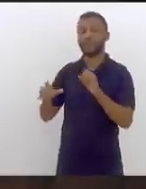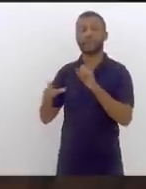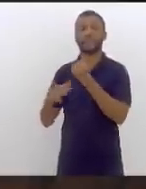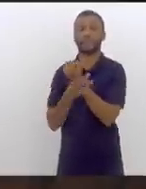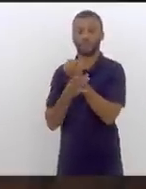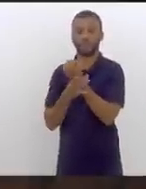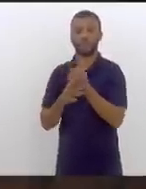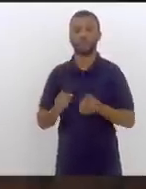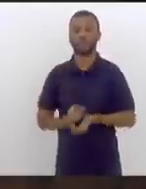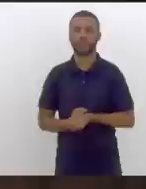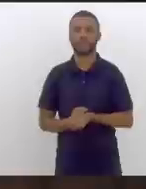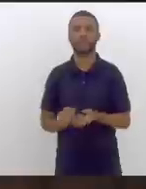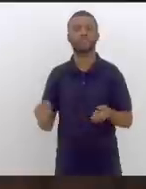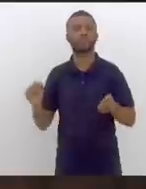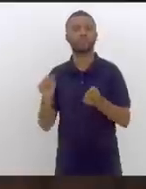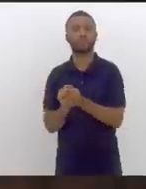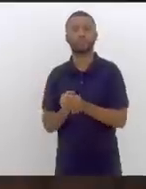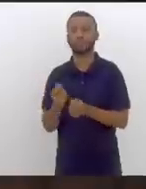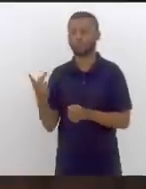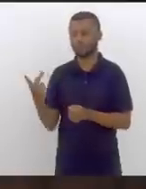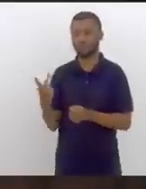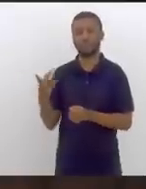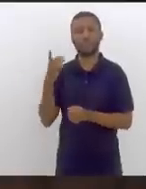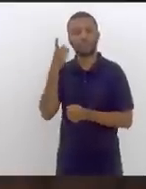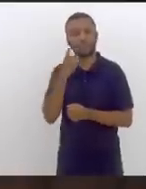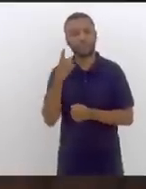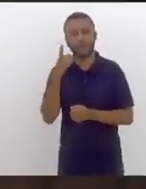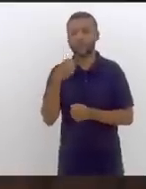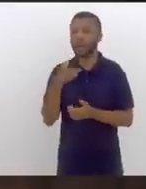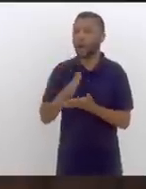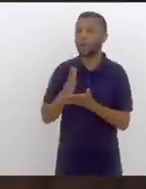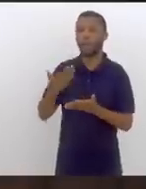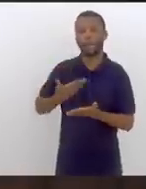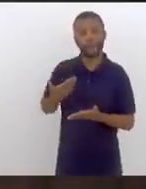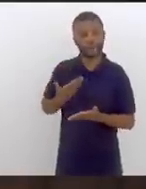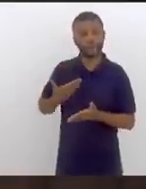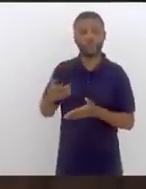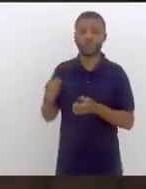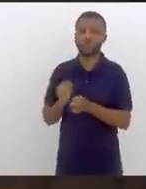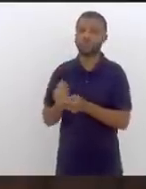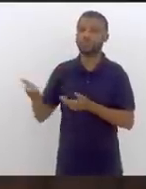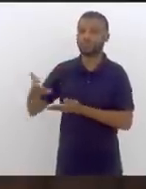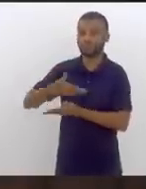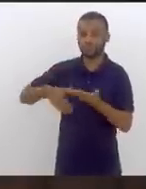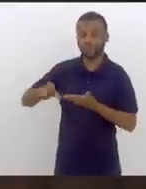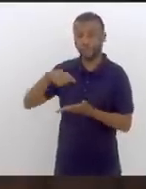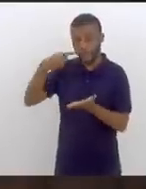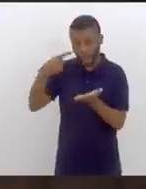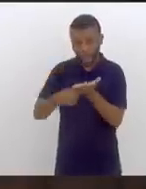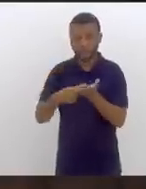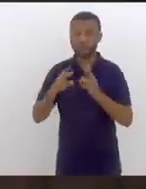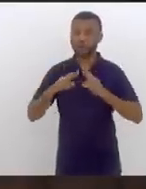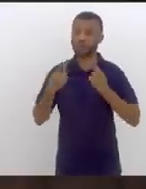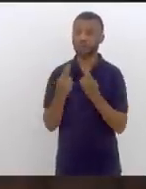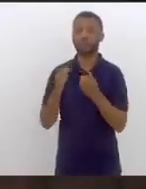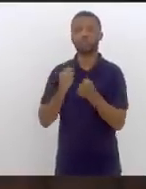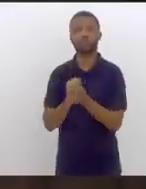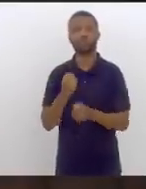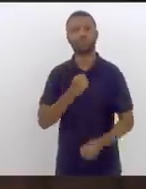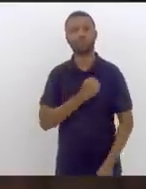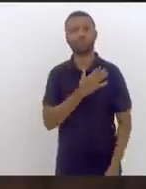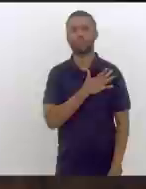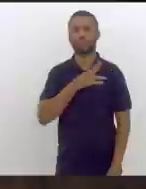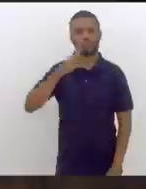junto com o nosso Deputado e alguns outros parceiros vão estar junto conosco aqui esse marcamos uma reunião com o nosso Comandante